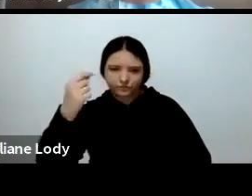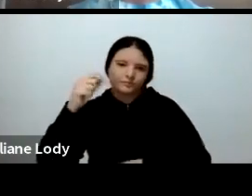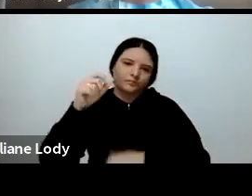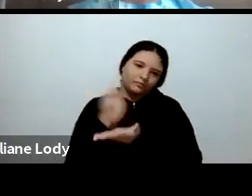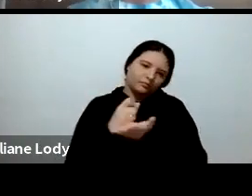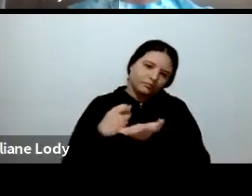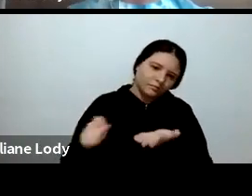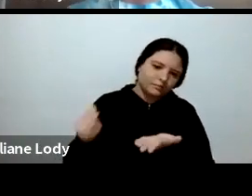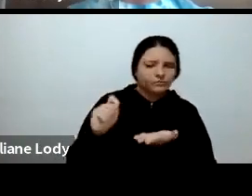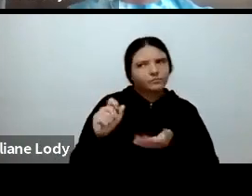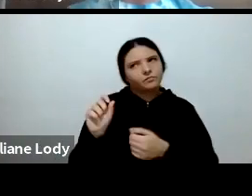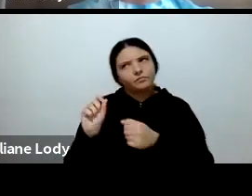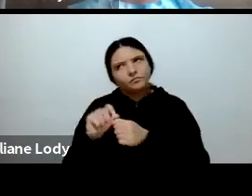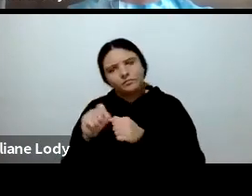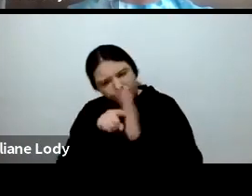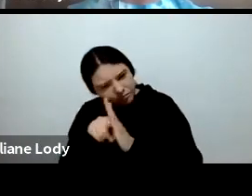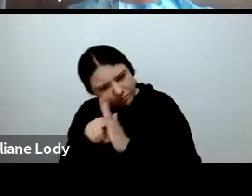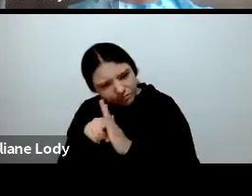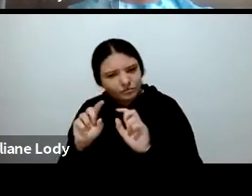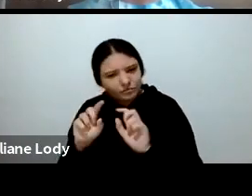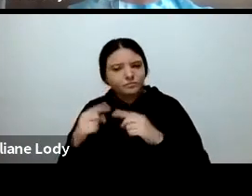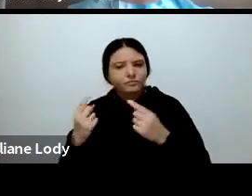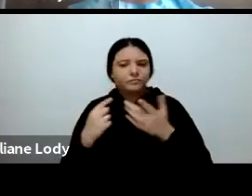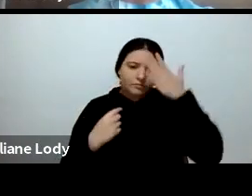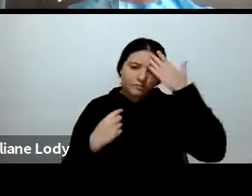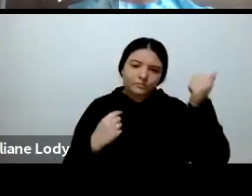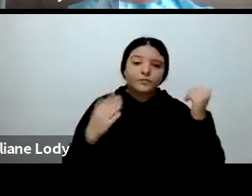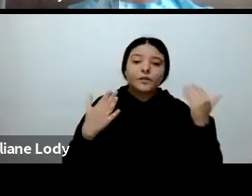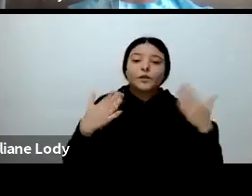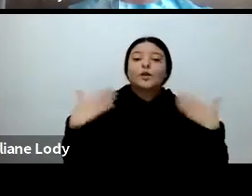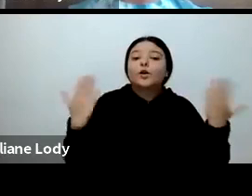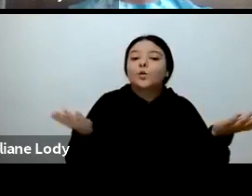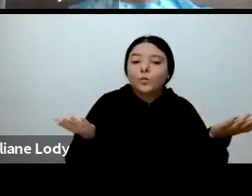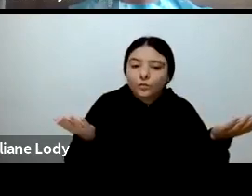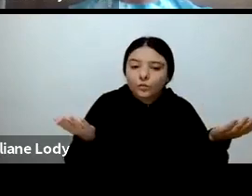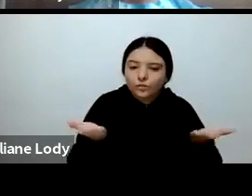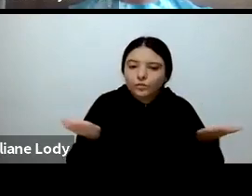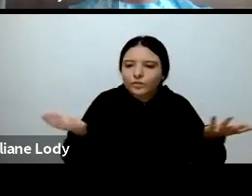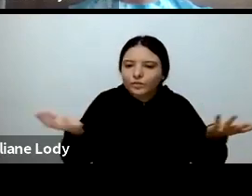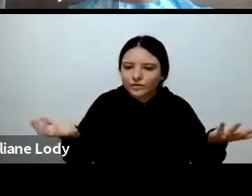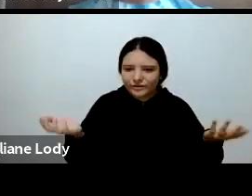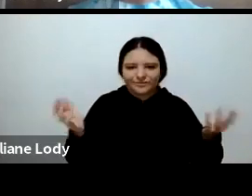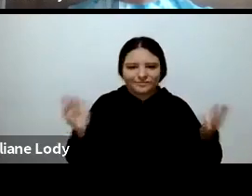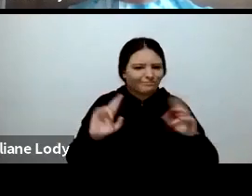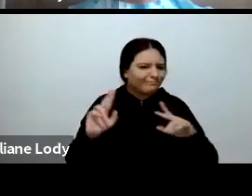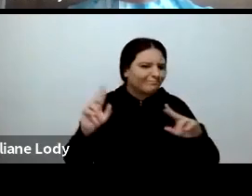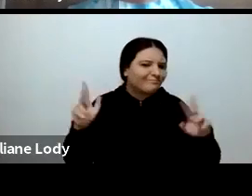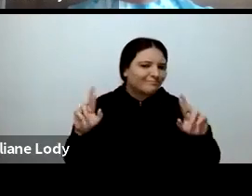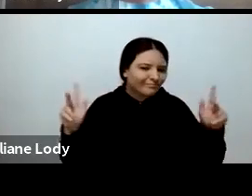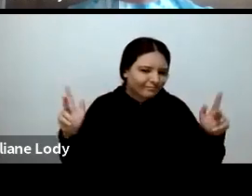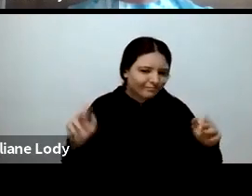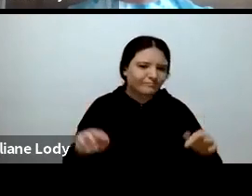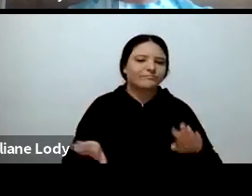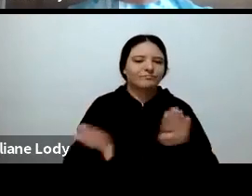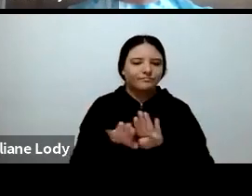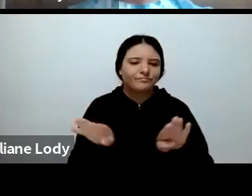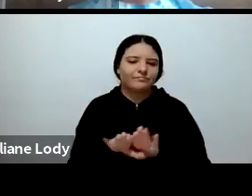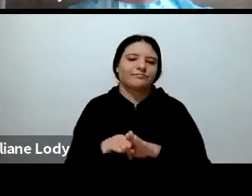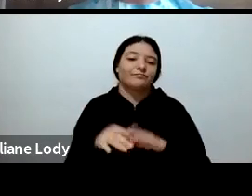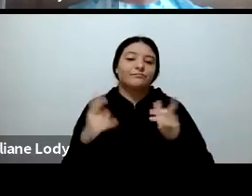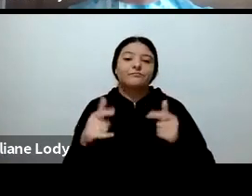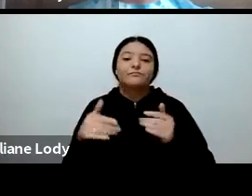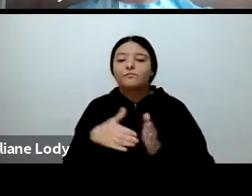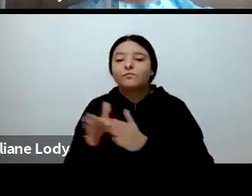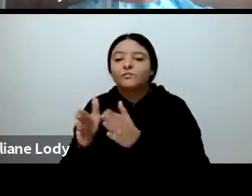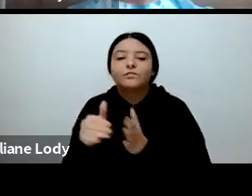tal, mas a gente sabe que tem um e agora que é um e agora diferente, né? Ou seja, para onde a gente vai, né? Que